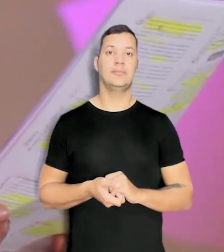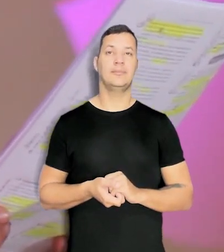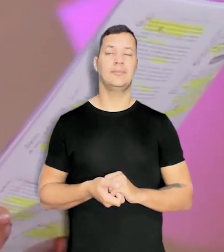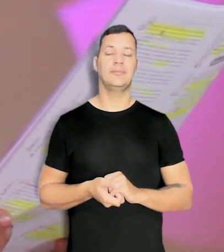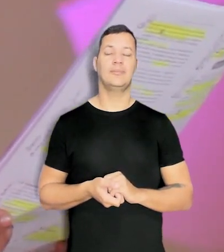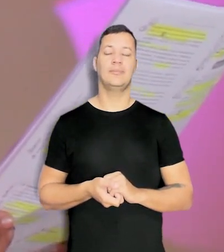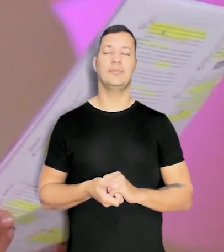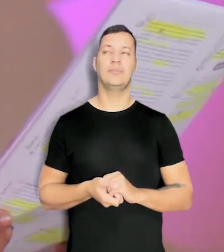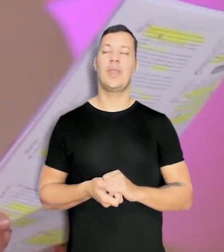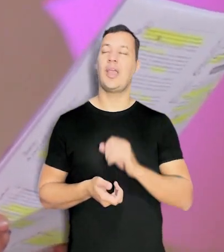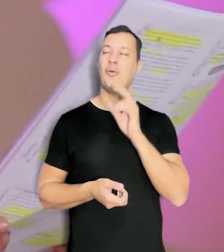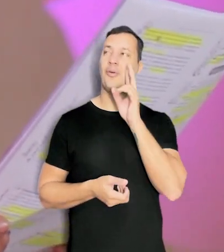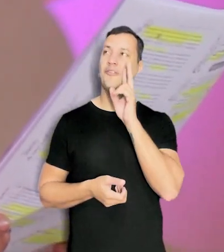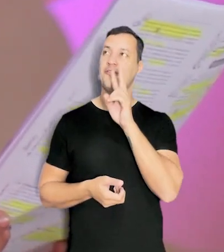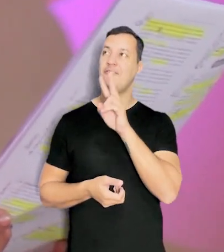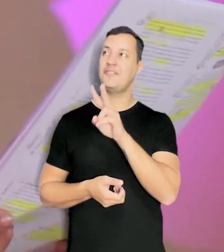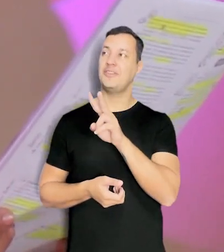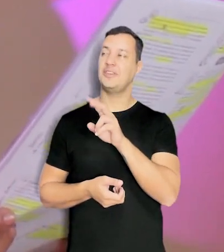Eu a vi